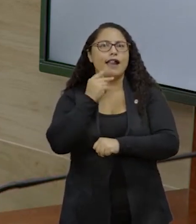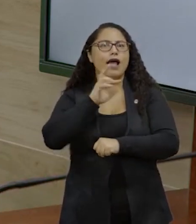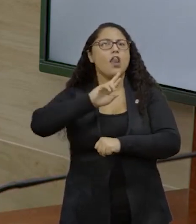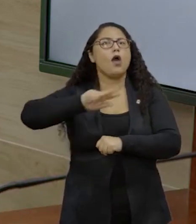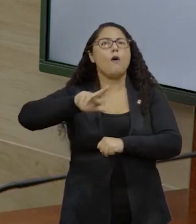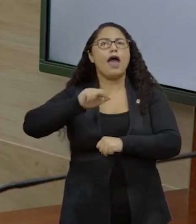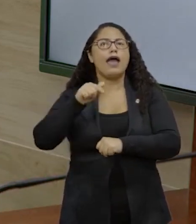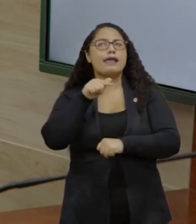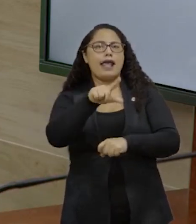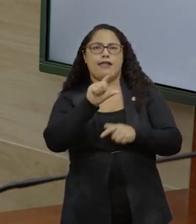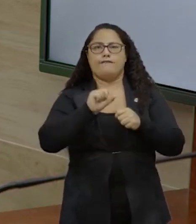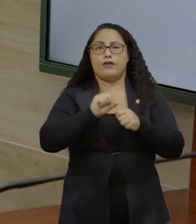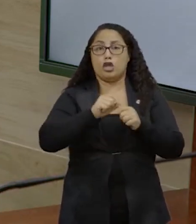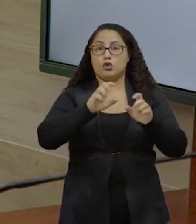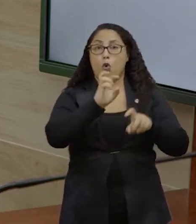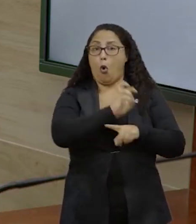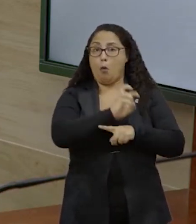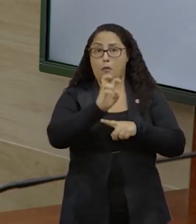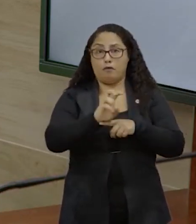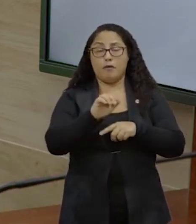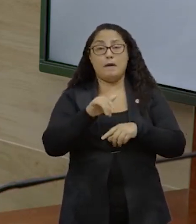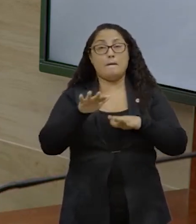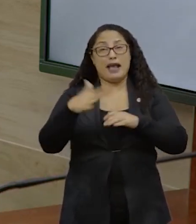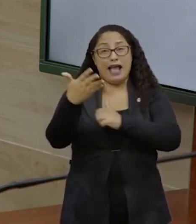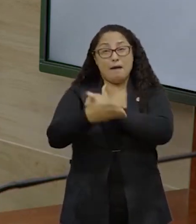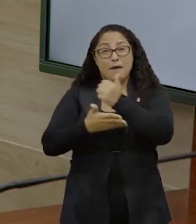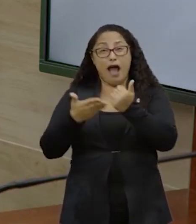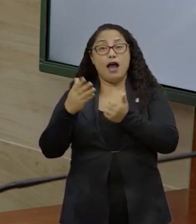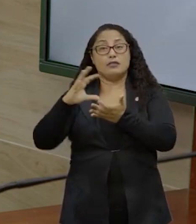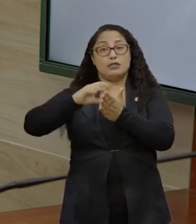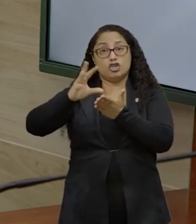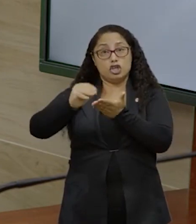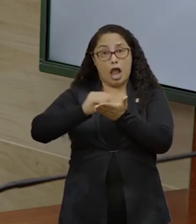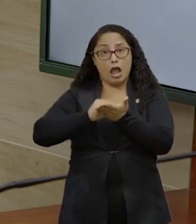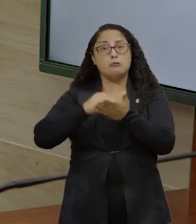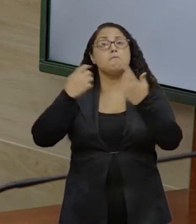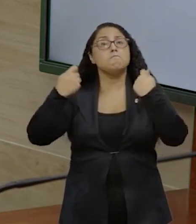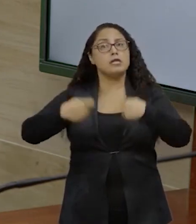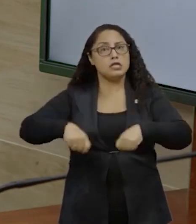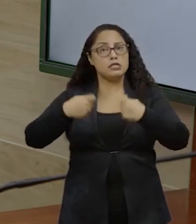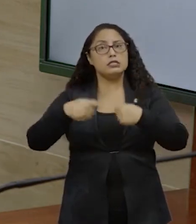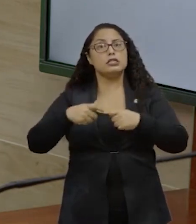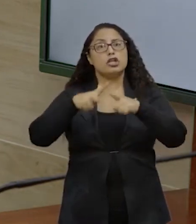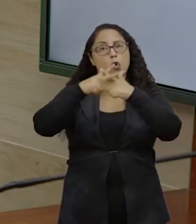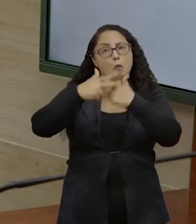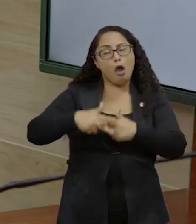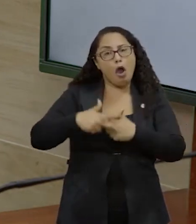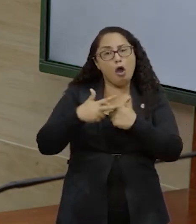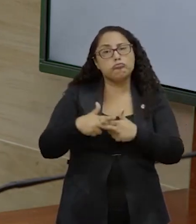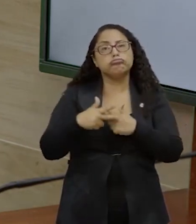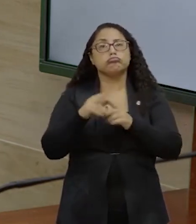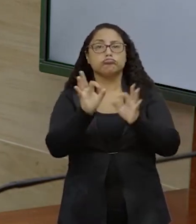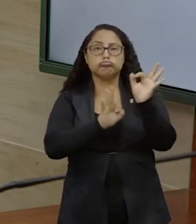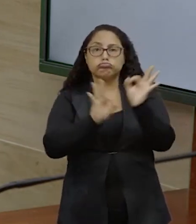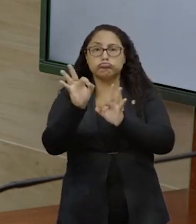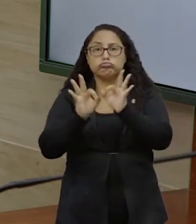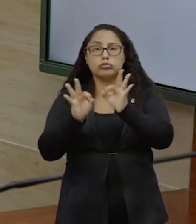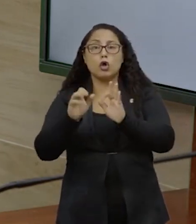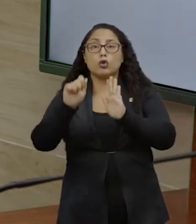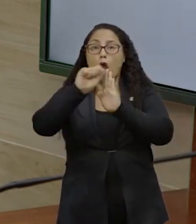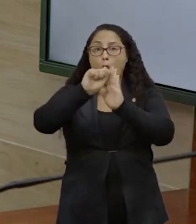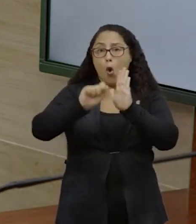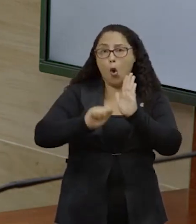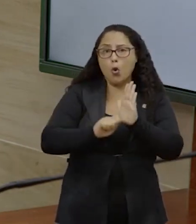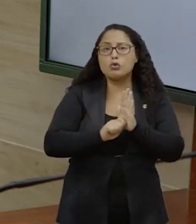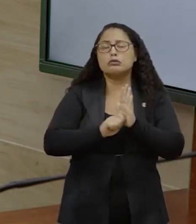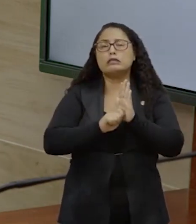não é que ele fez isso, né, o robô fez isso, mas a base de dados dele talvez precisaria ter alguns retoques, né, a preparação do